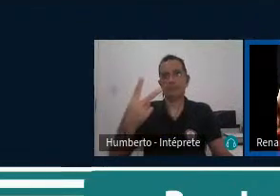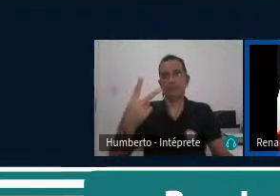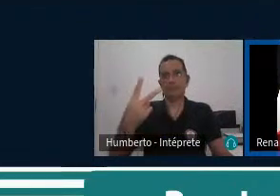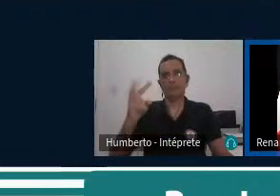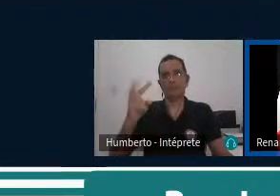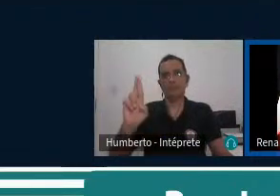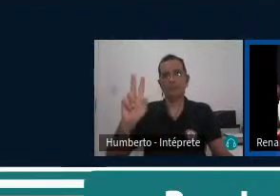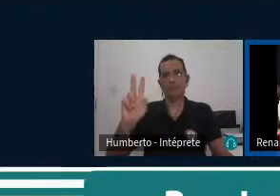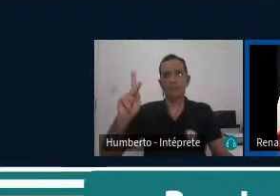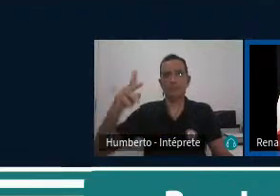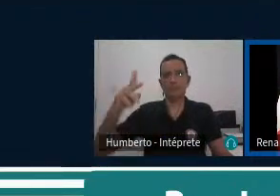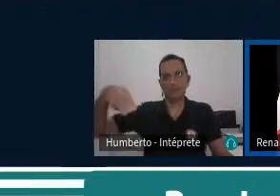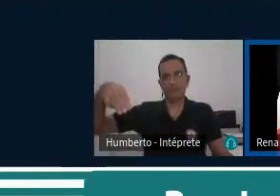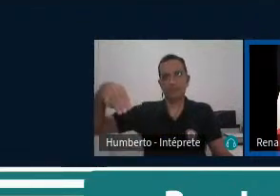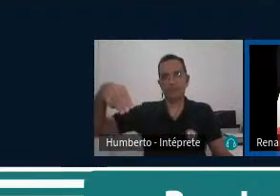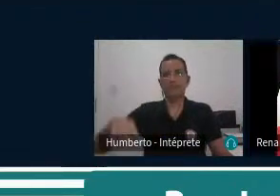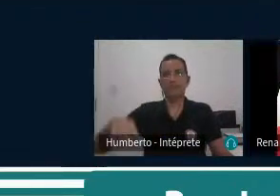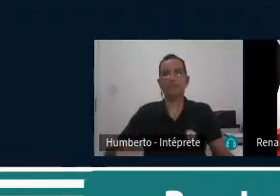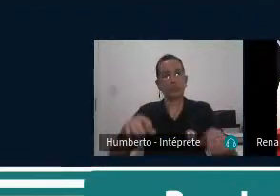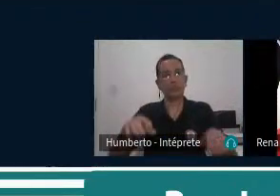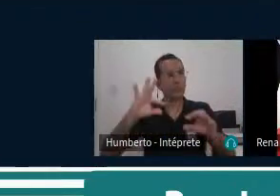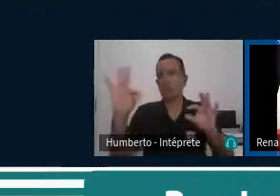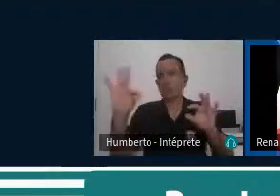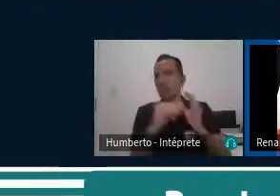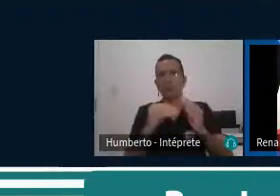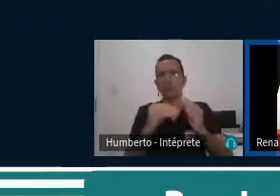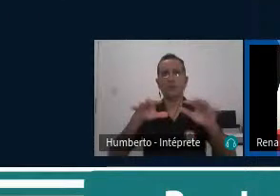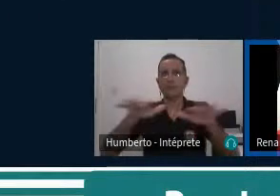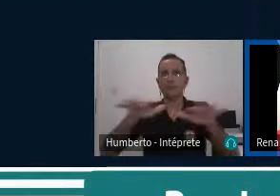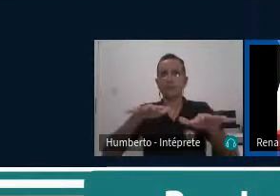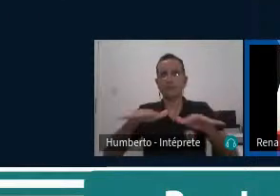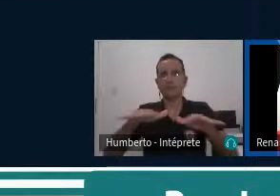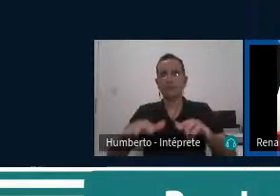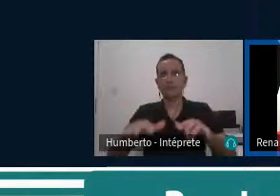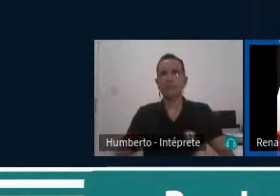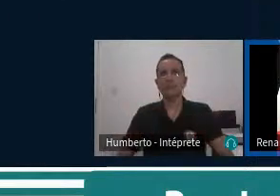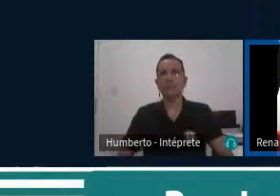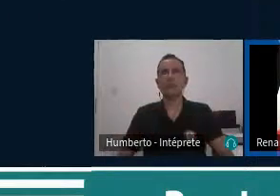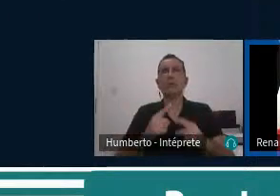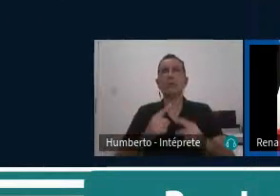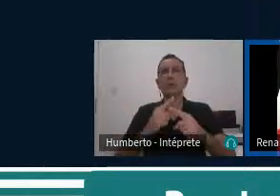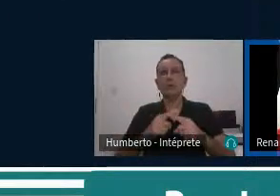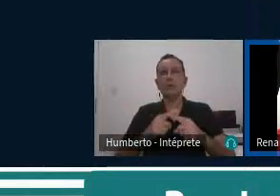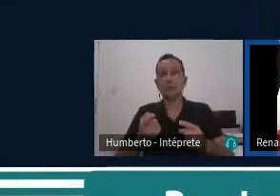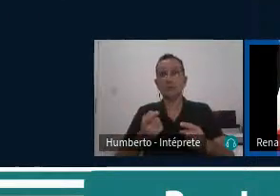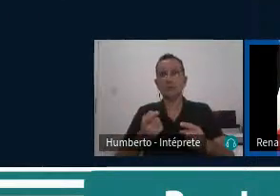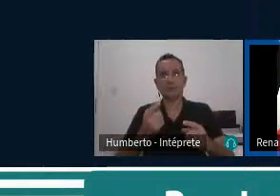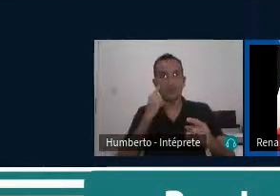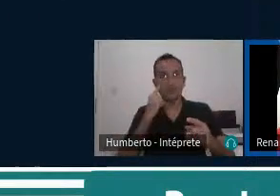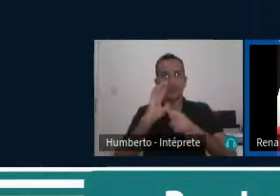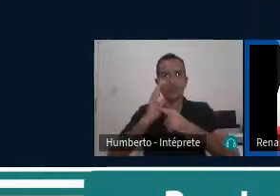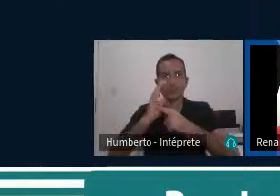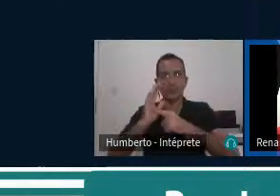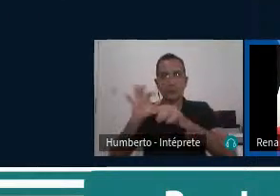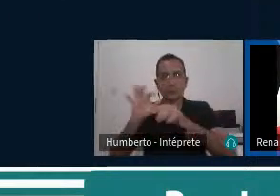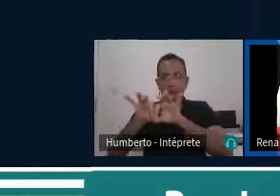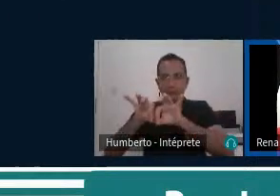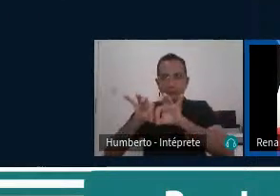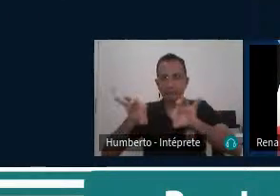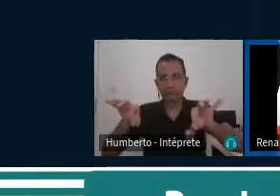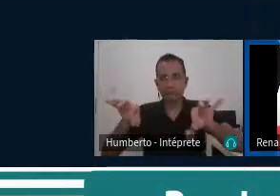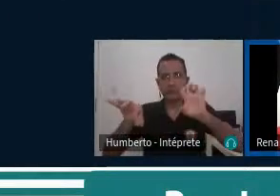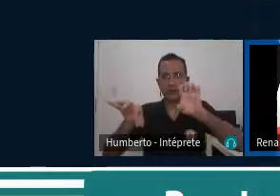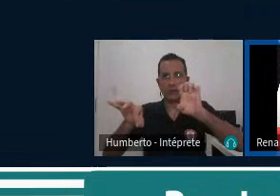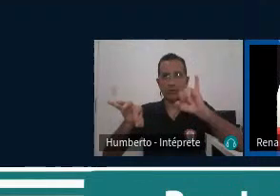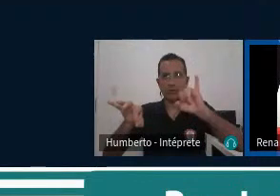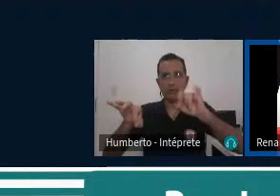de todo esse movimento. Por quê? Porque a gente pegou de um motor que faz um eixo pequeno e a relação